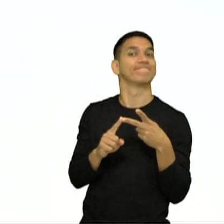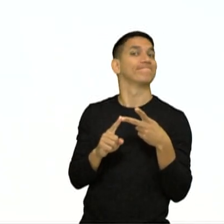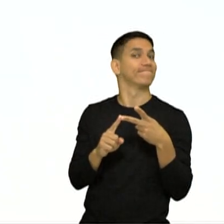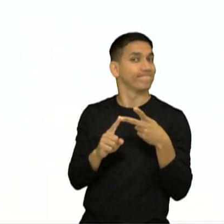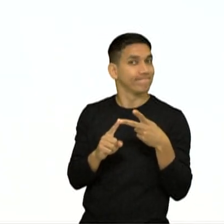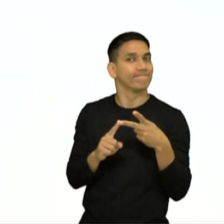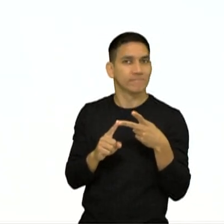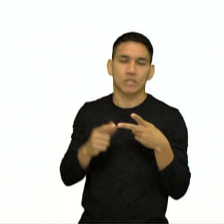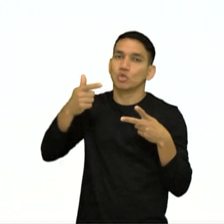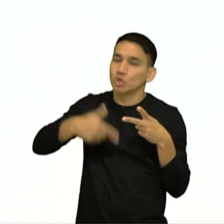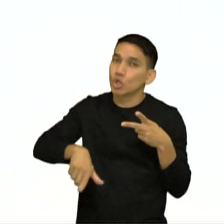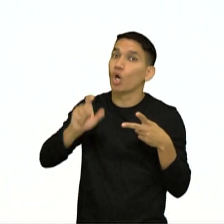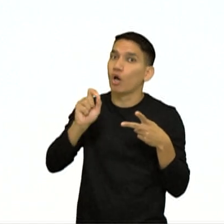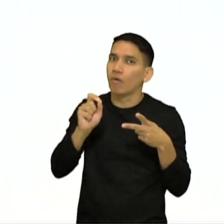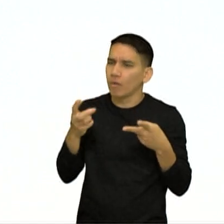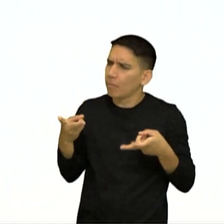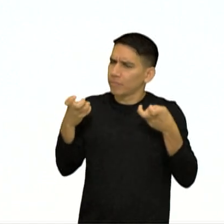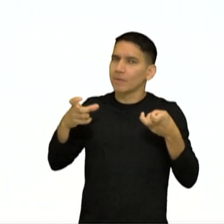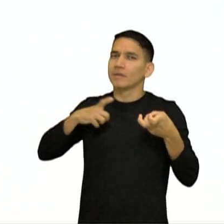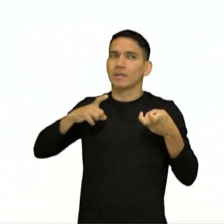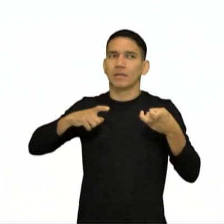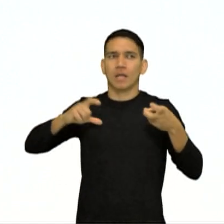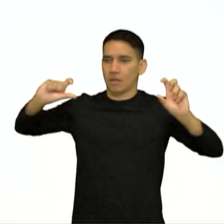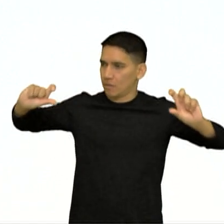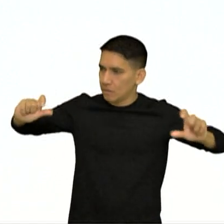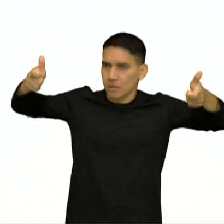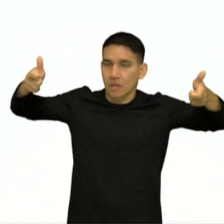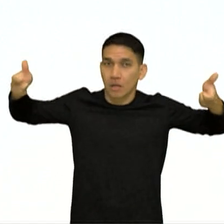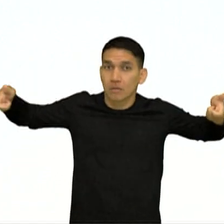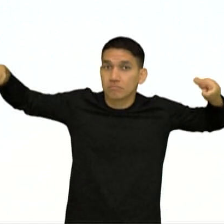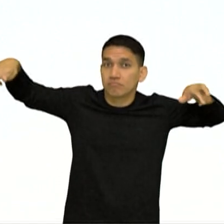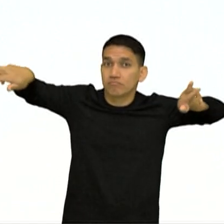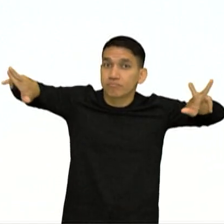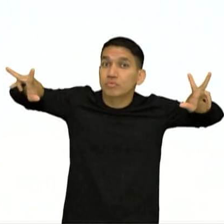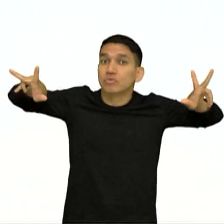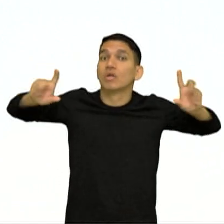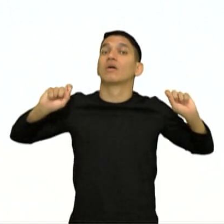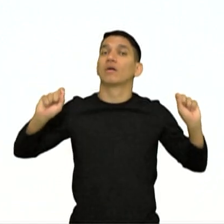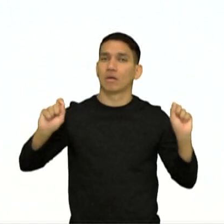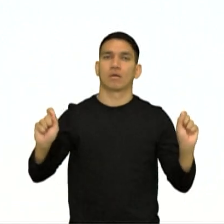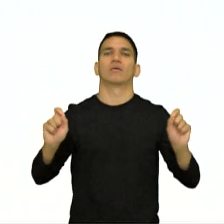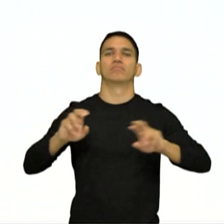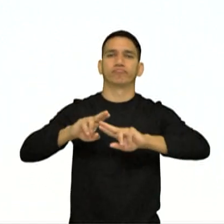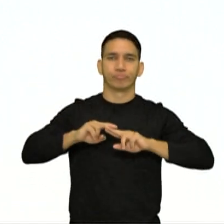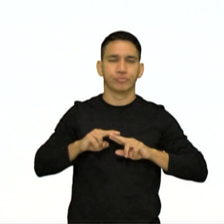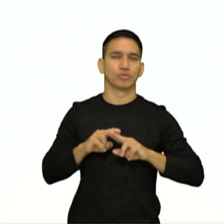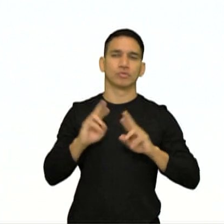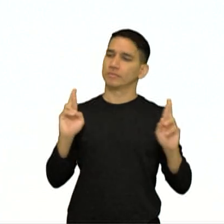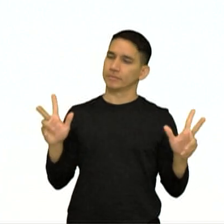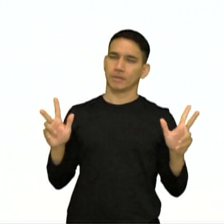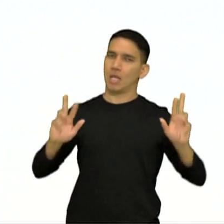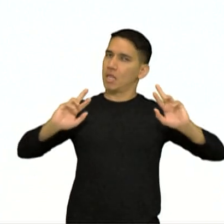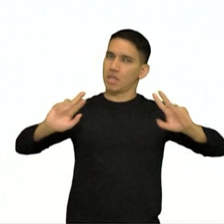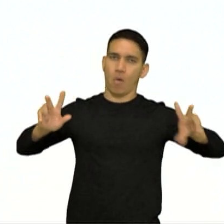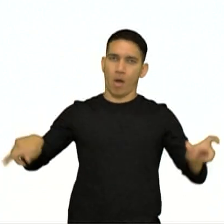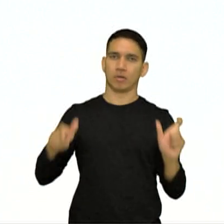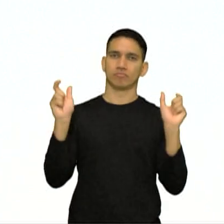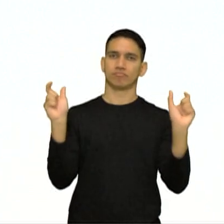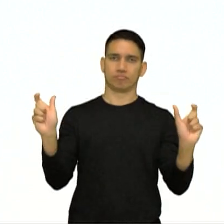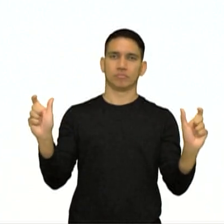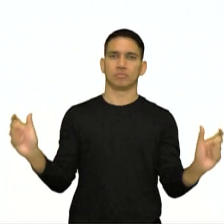está elevado a 1 e no segundo está elevado ao quadrado. Então, eles não são semelhantes por causa disso, porque os expoentes não são iguais. E teria